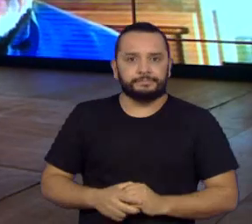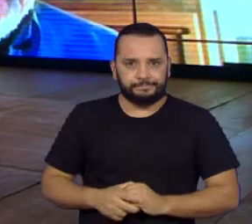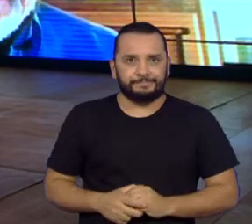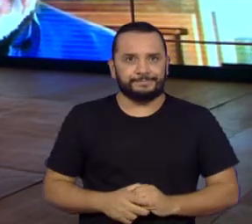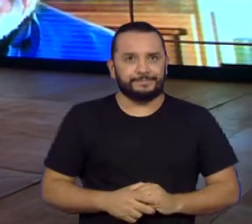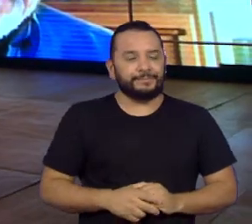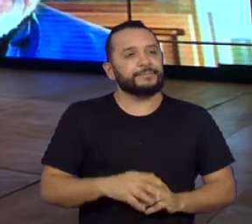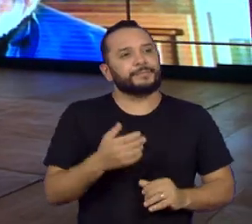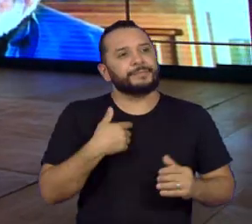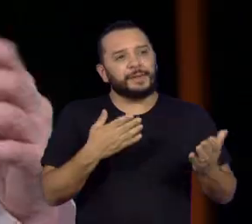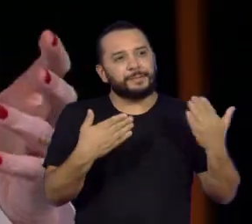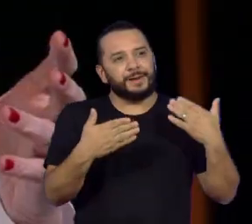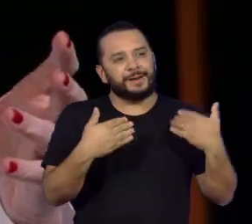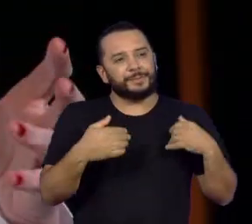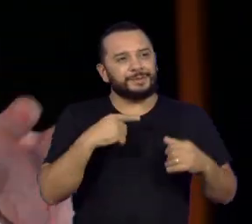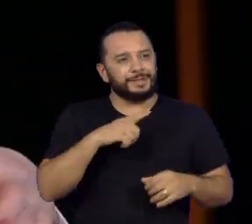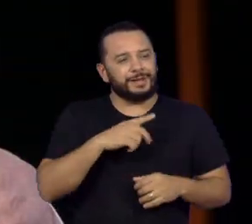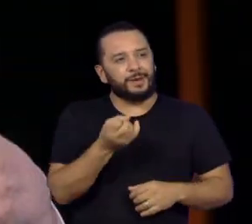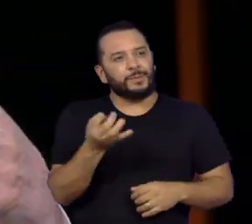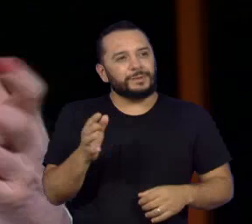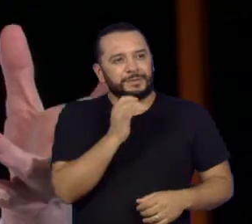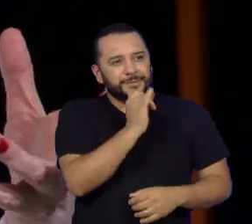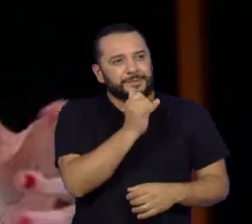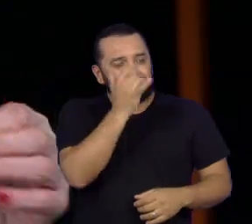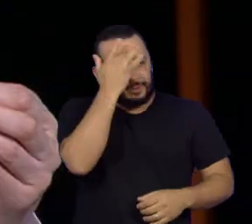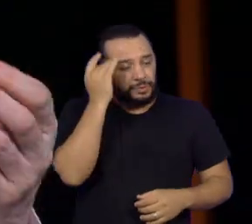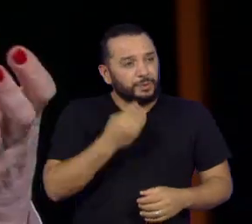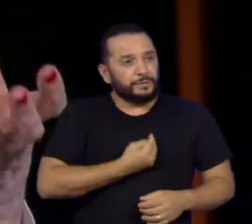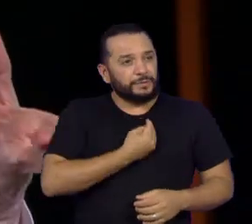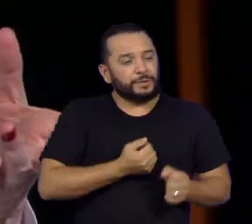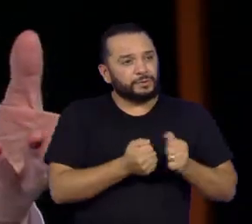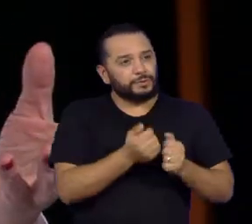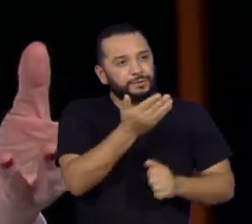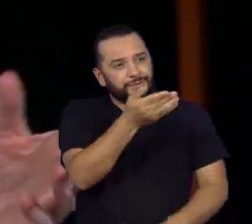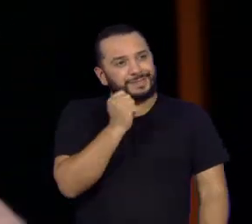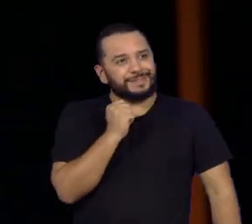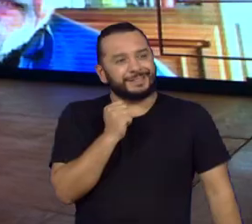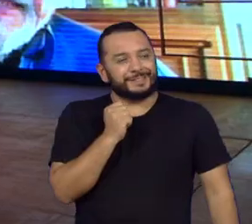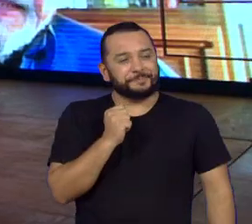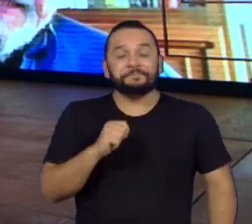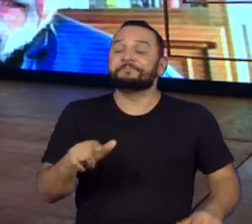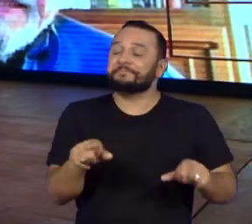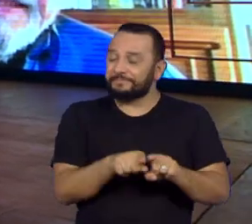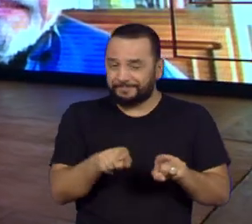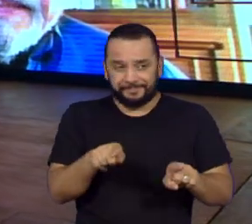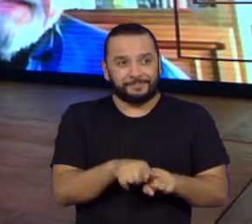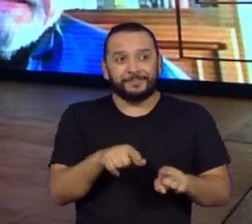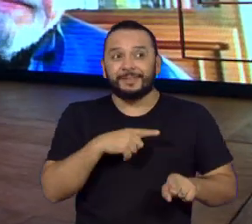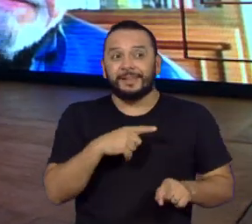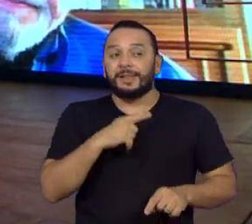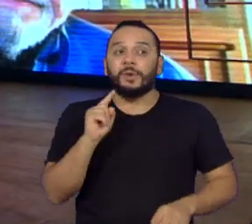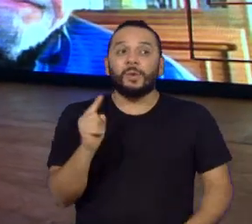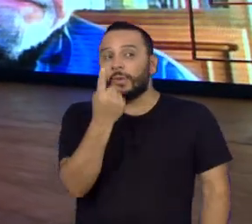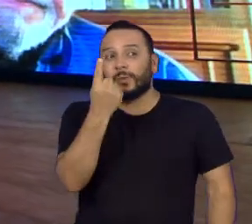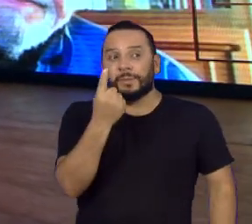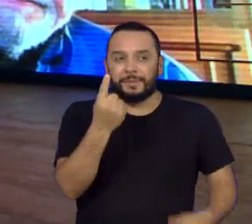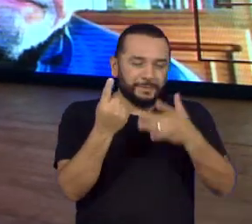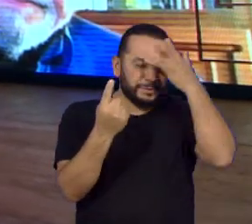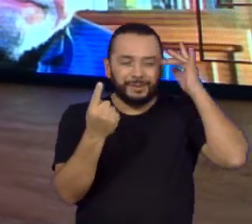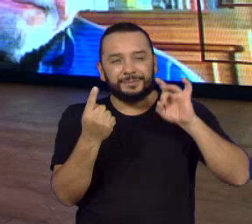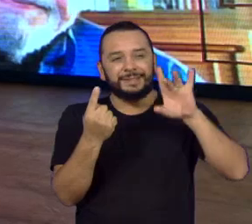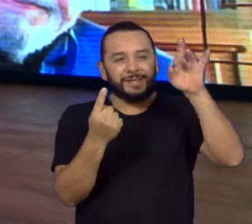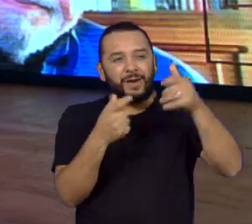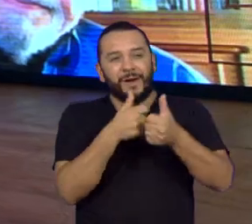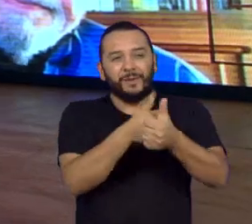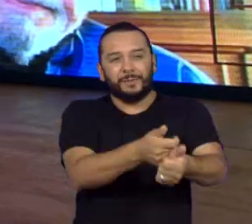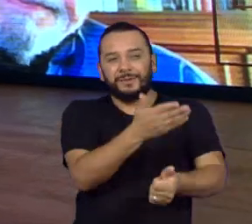Bom, durante o nosso papo a gente vai apresentar alguns depoimentos de pessoas que conviveram com você. E claro que nessa lista não podia faltar uma